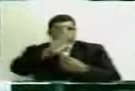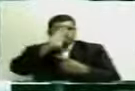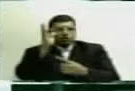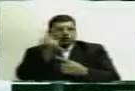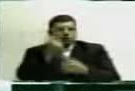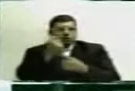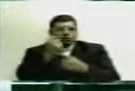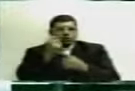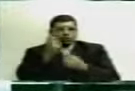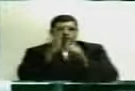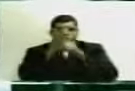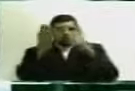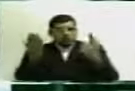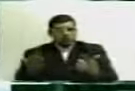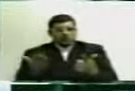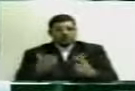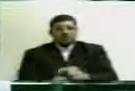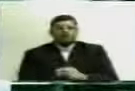toda a imprensa local.